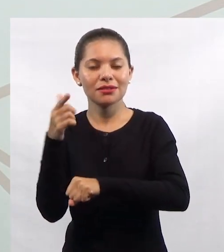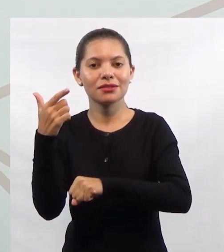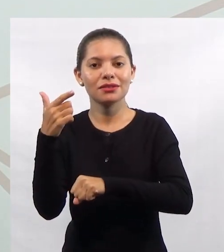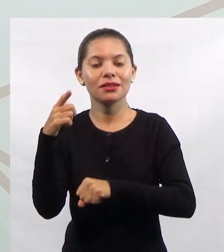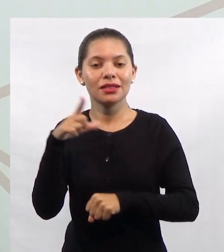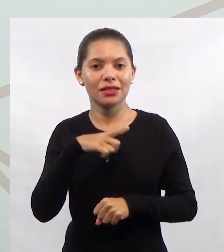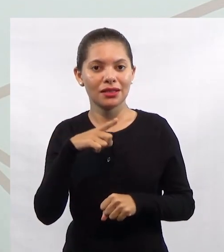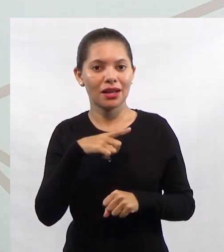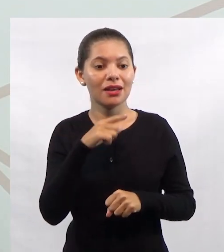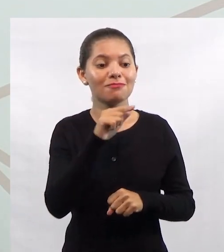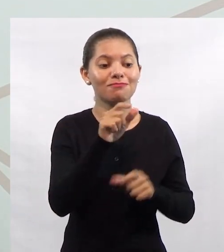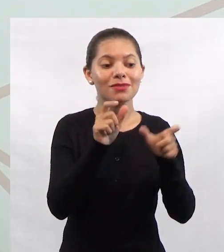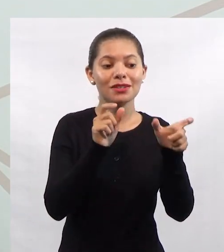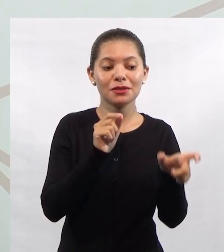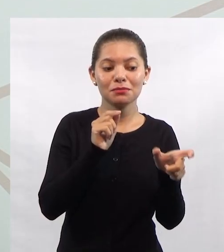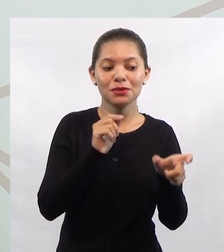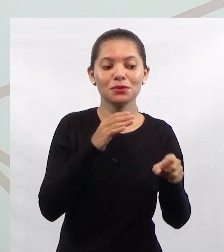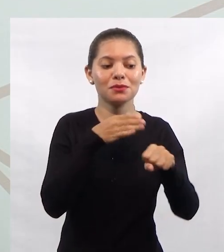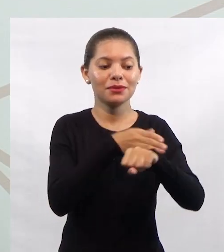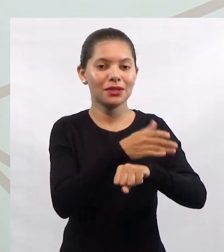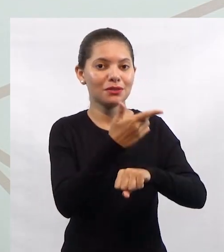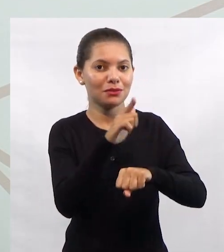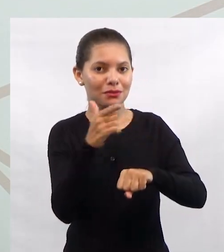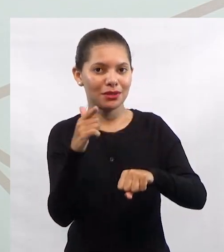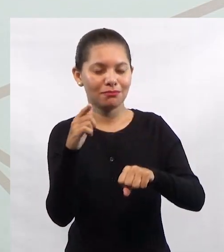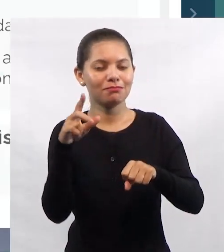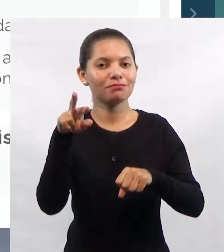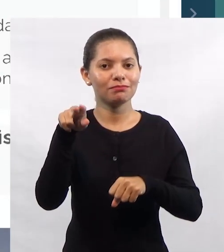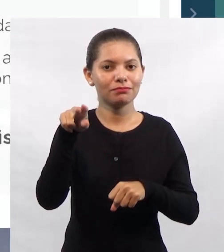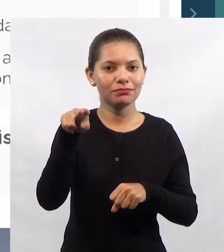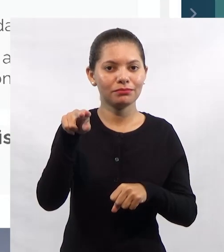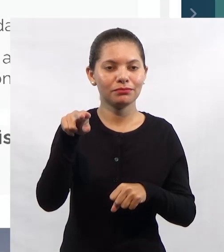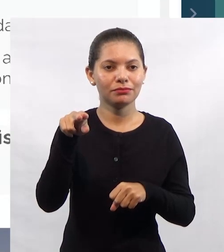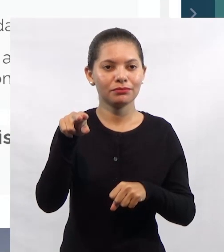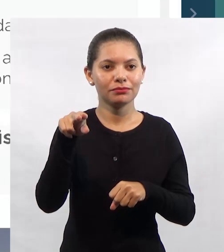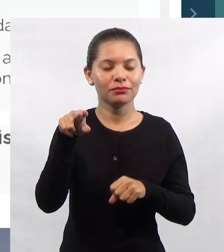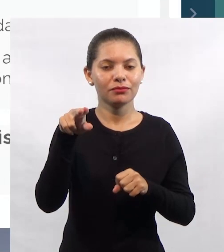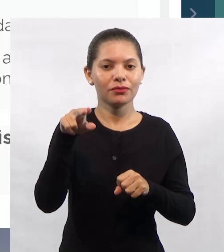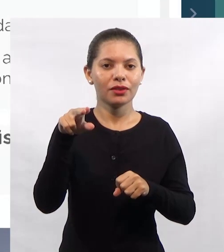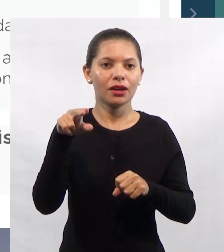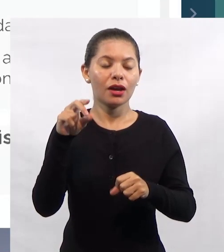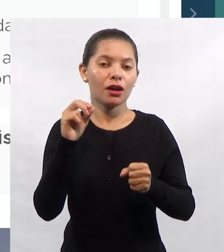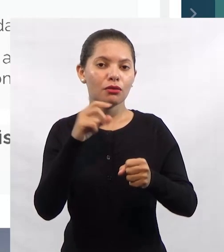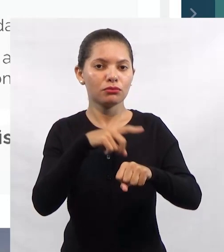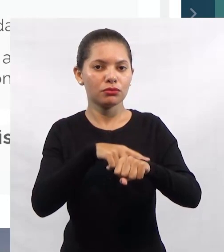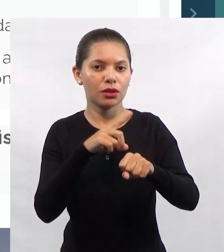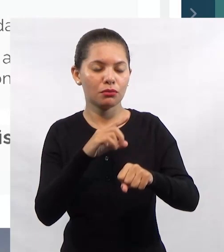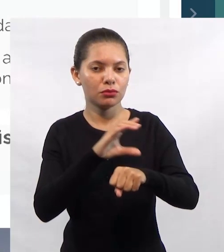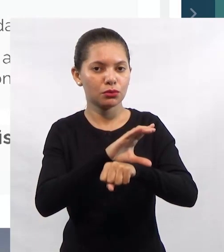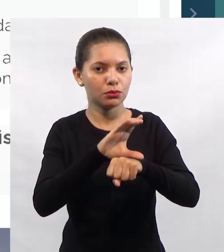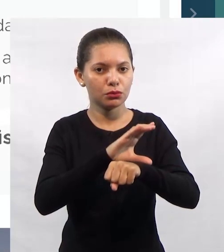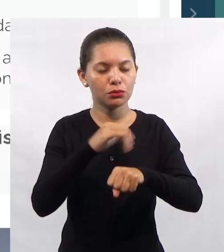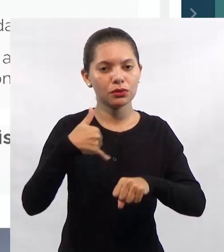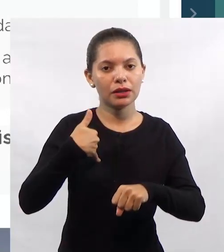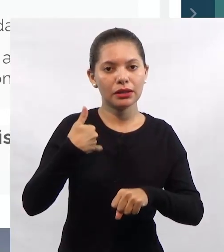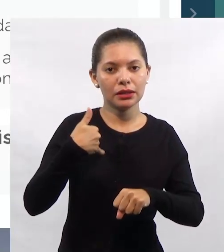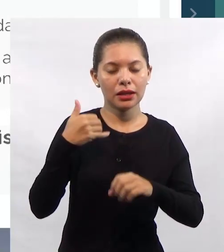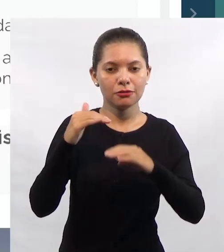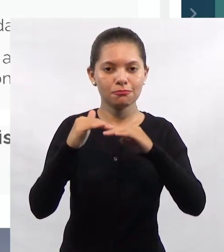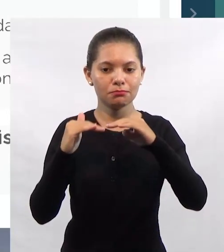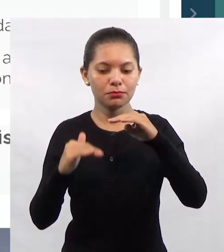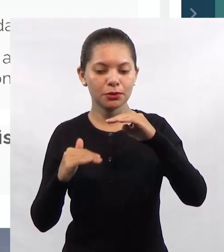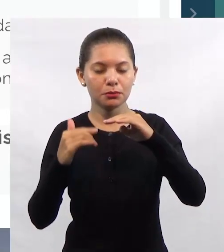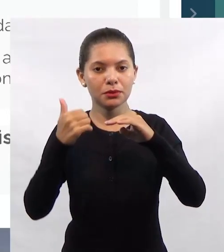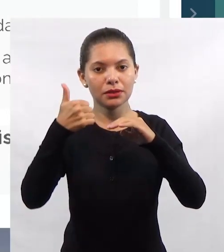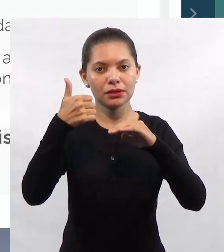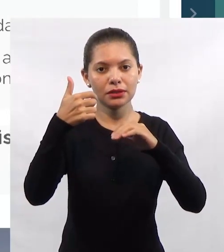tiveram acesso à educação. Além disso, a resolução prevê a duração dos cursos e a idade mínima para ingresso, que a gente